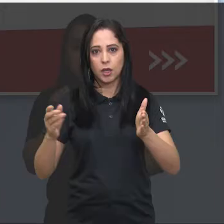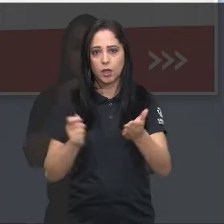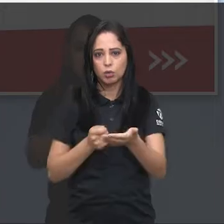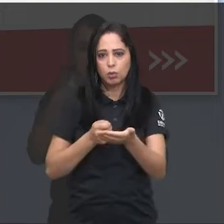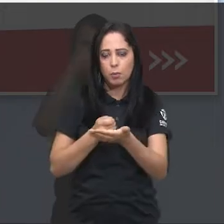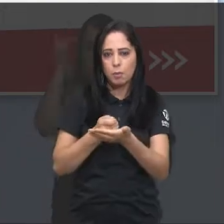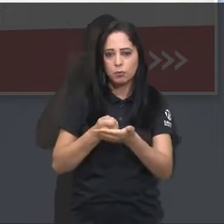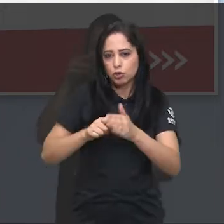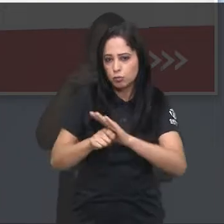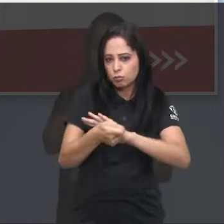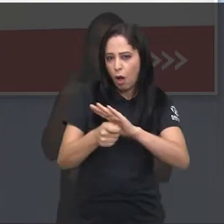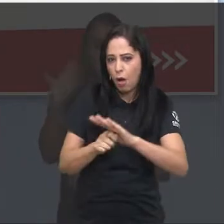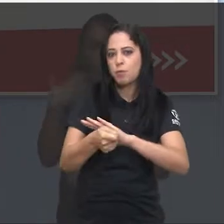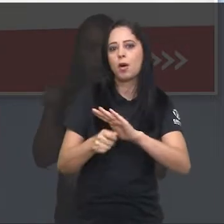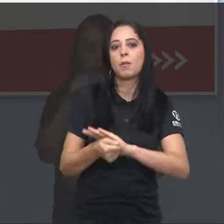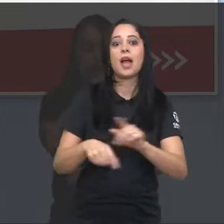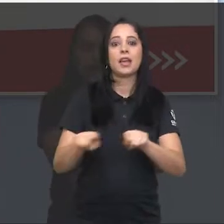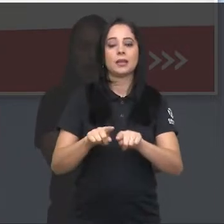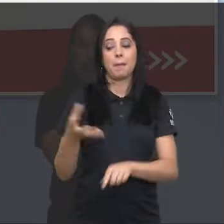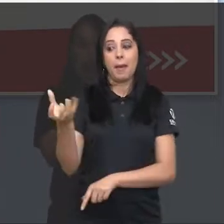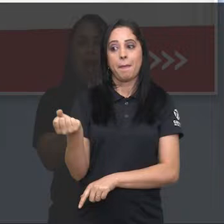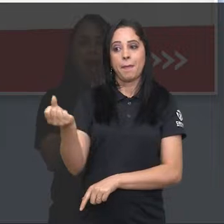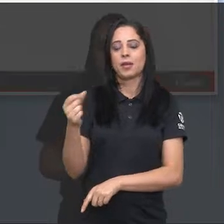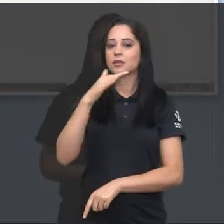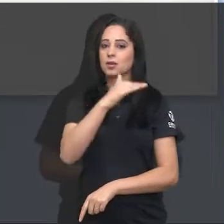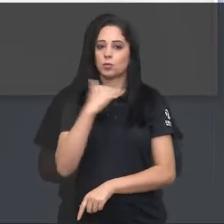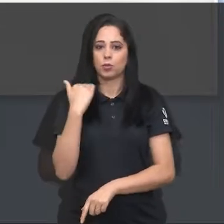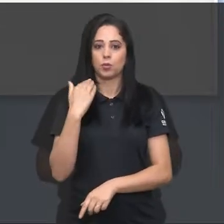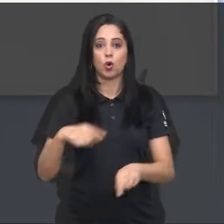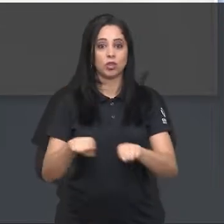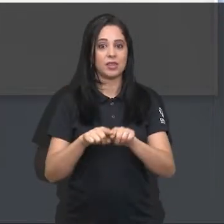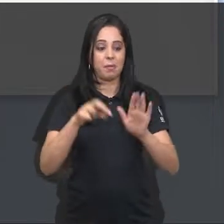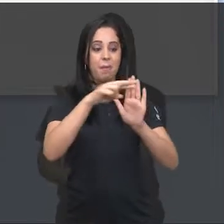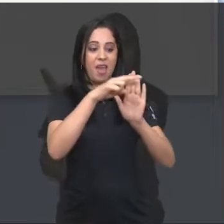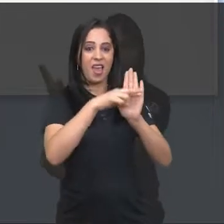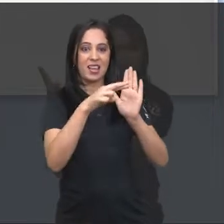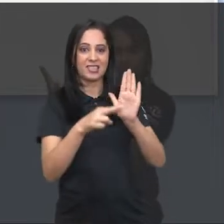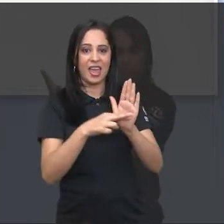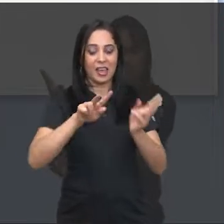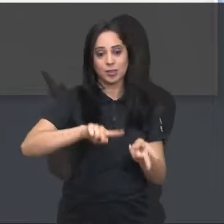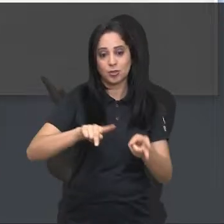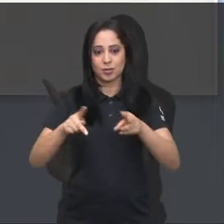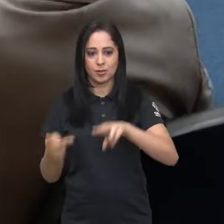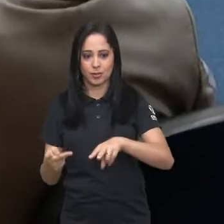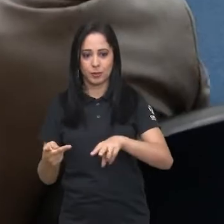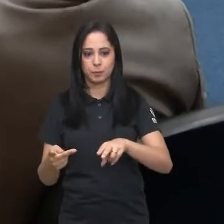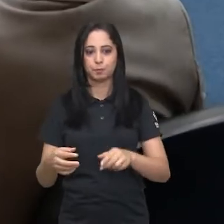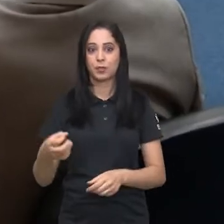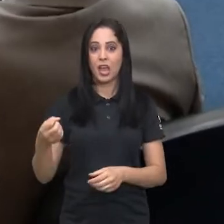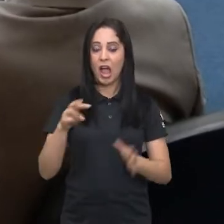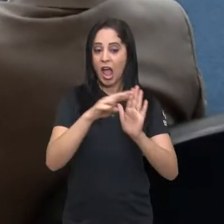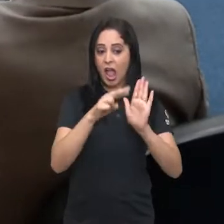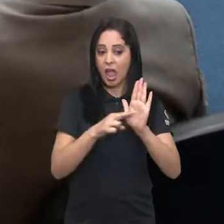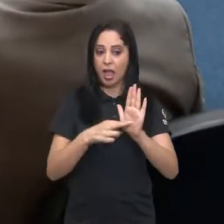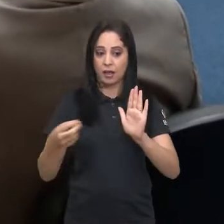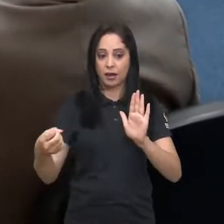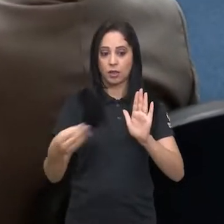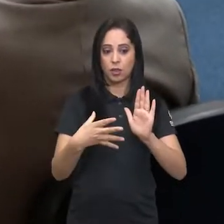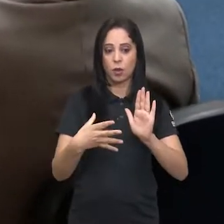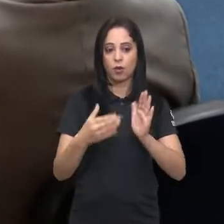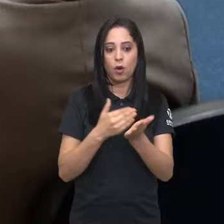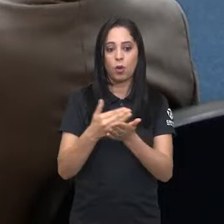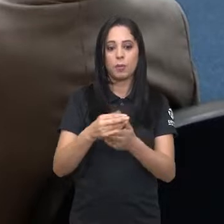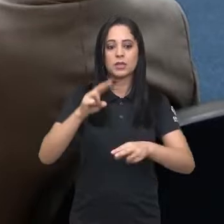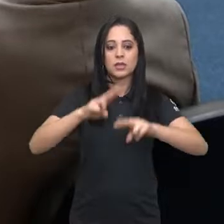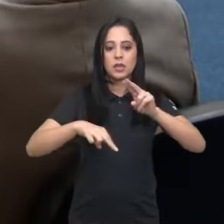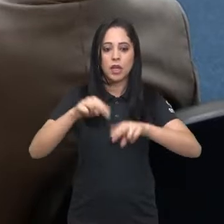contribuição cálculo do benefício da pensão por morte além de estabelecer regras de transição com a nova regra que